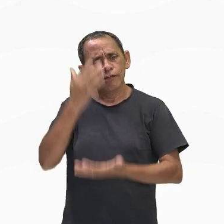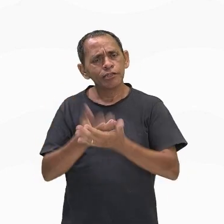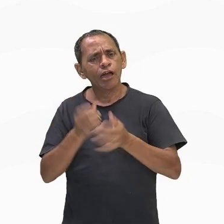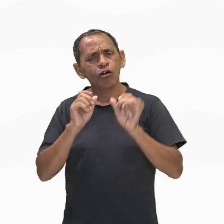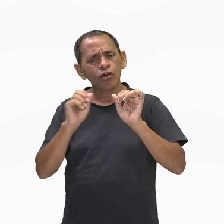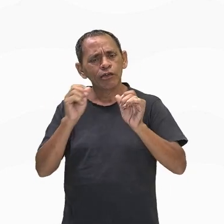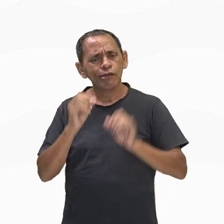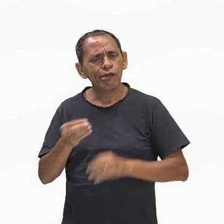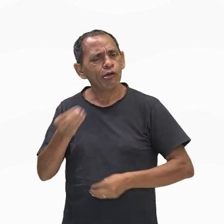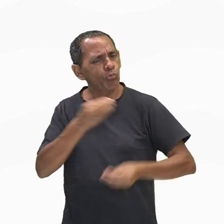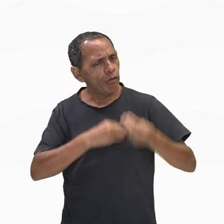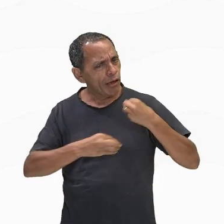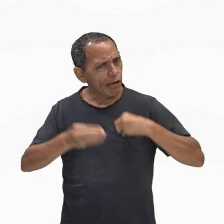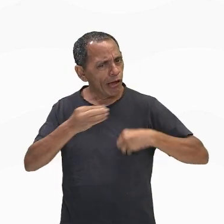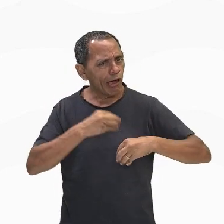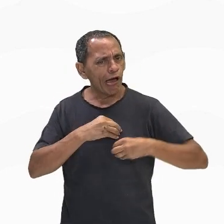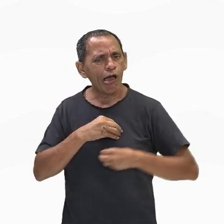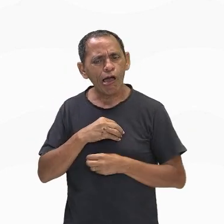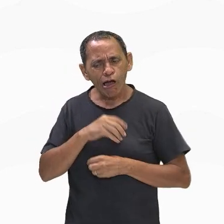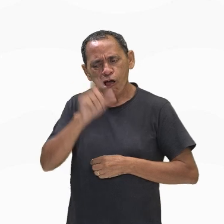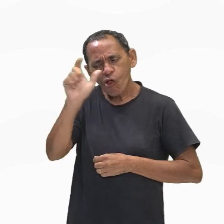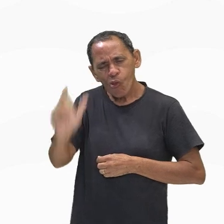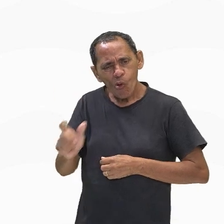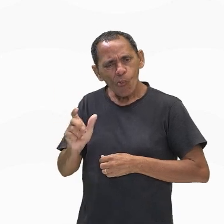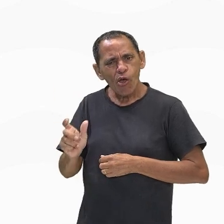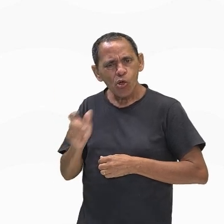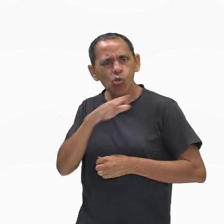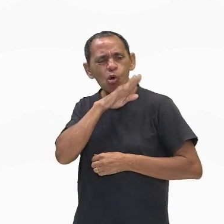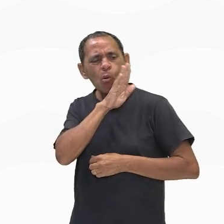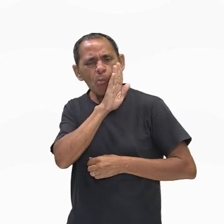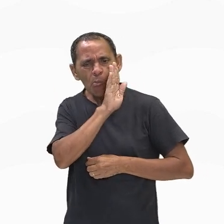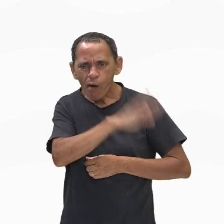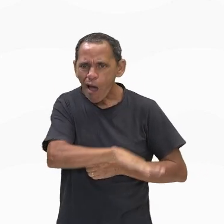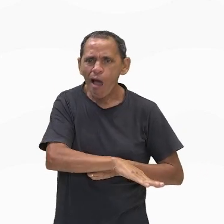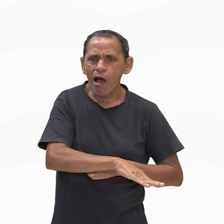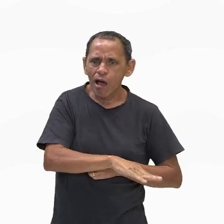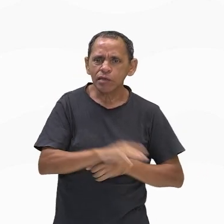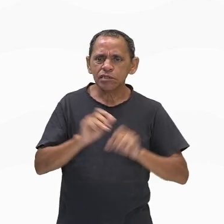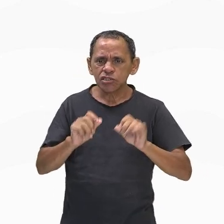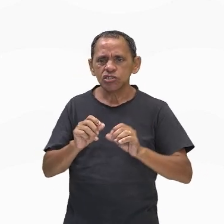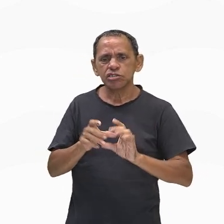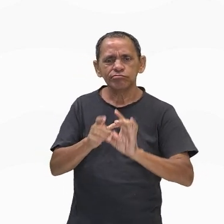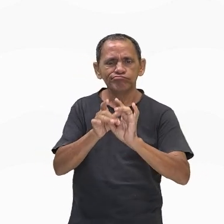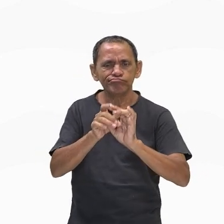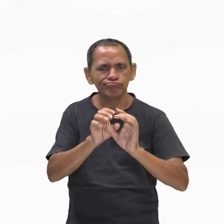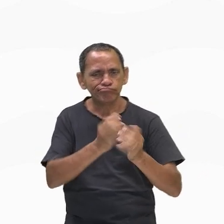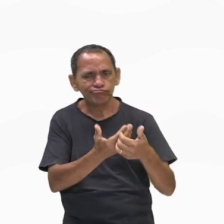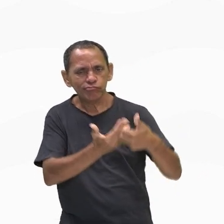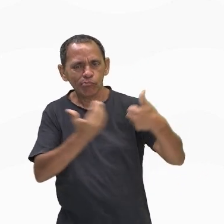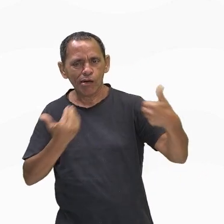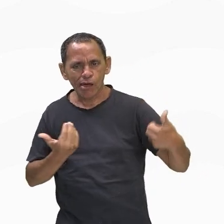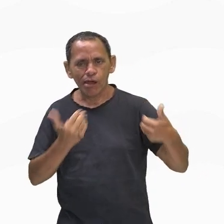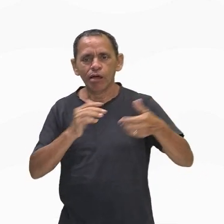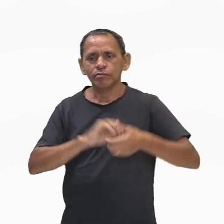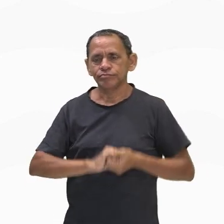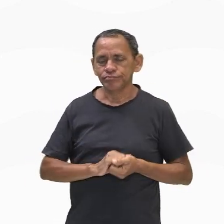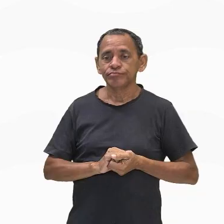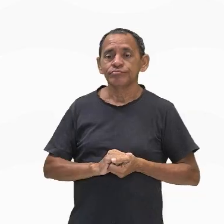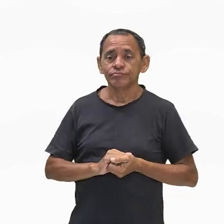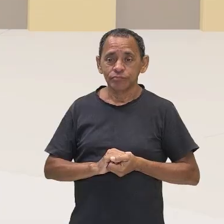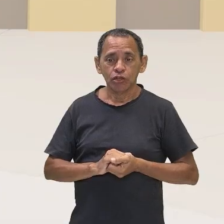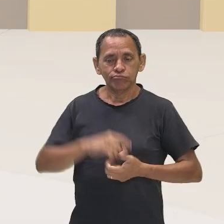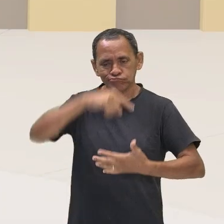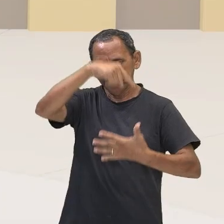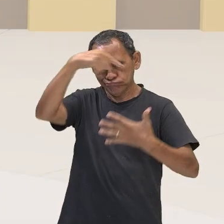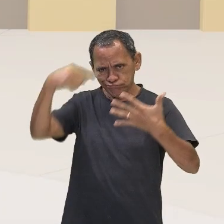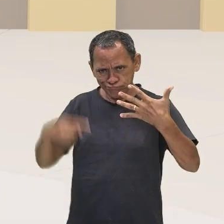seriam pessoas más caso se divorciassem. Então, nós temos aqui os 4 tipos de crenças